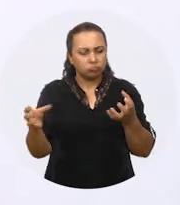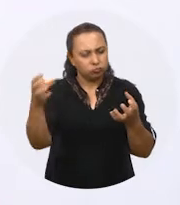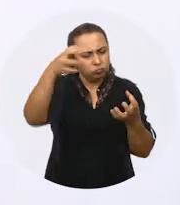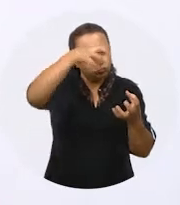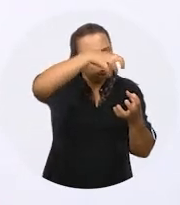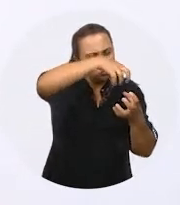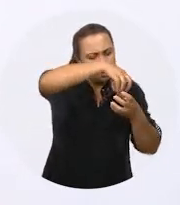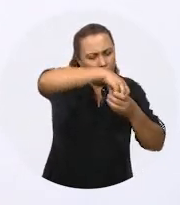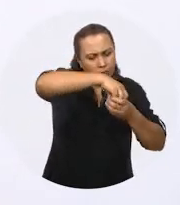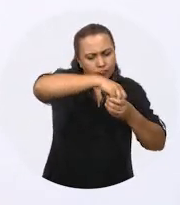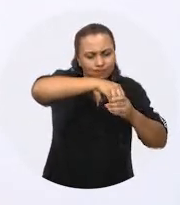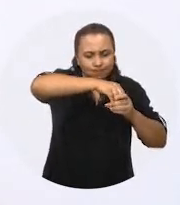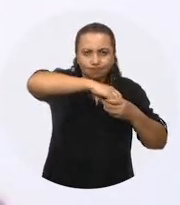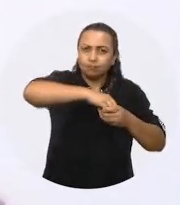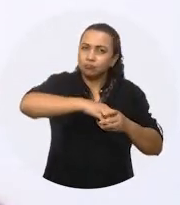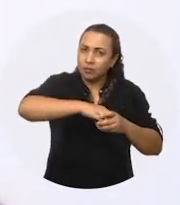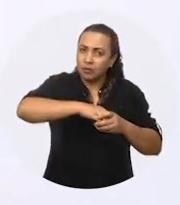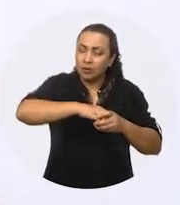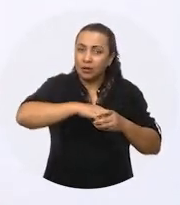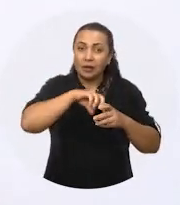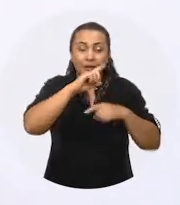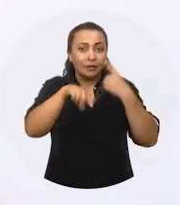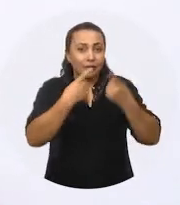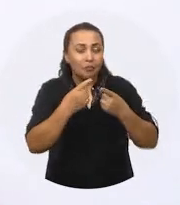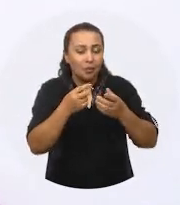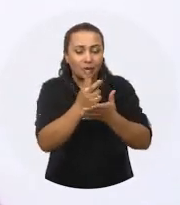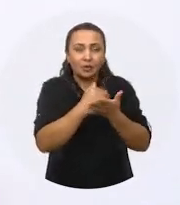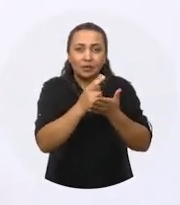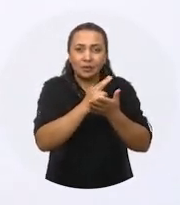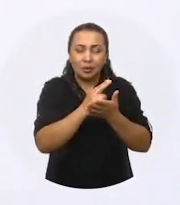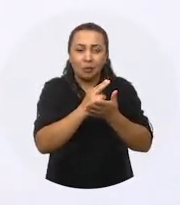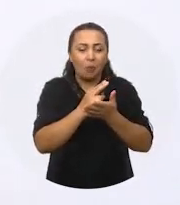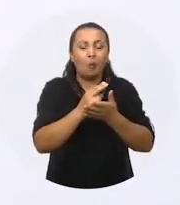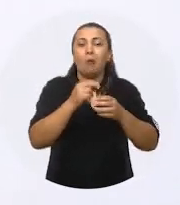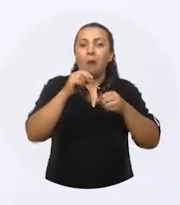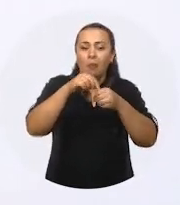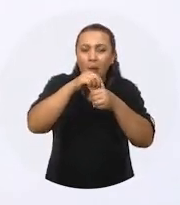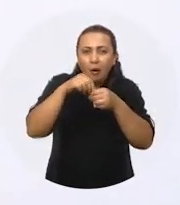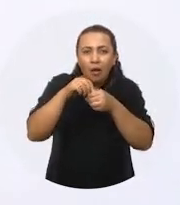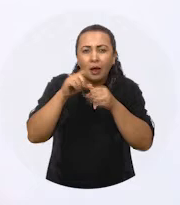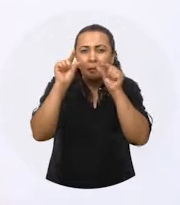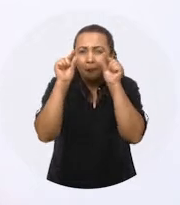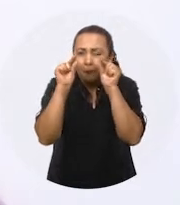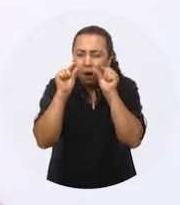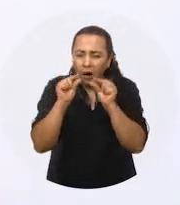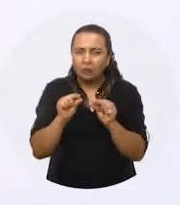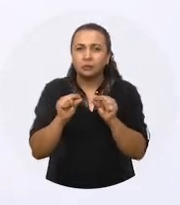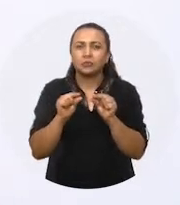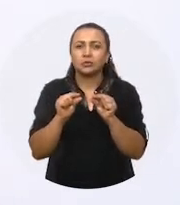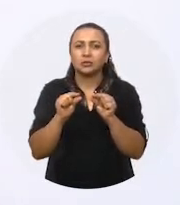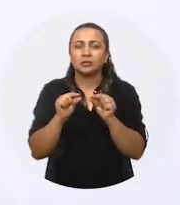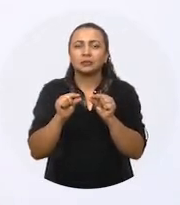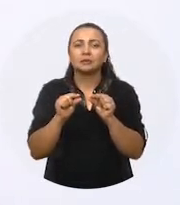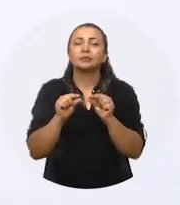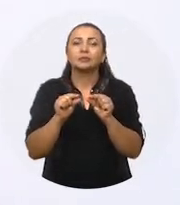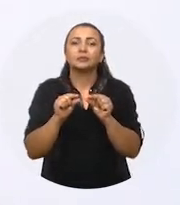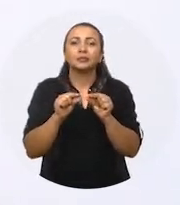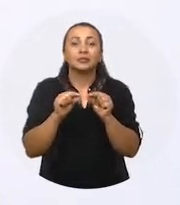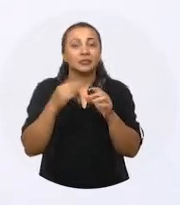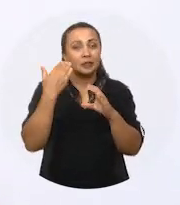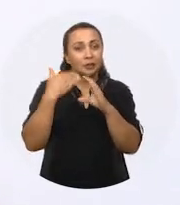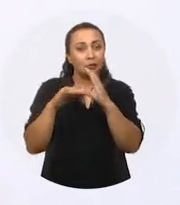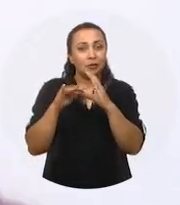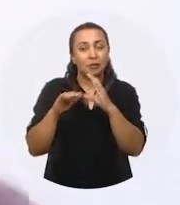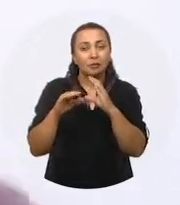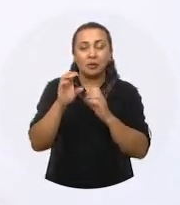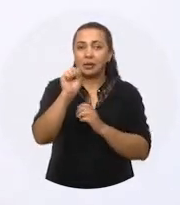partir dessas proteínas, nós desenhamos moléculas pequenas, né, que são os peptídeos, que são derivados das proteínas,